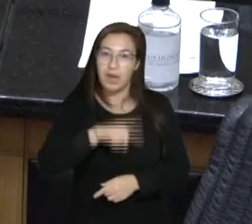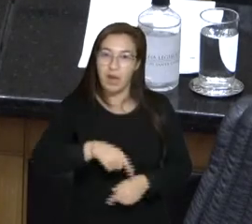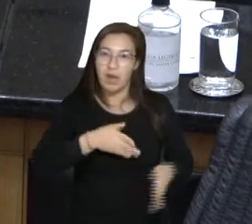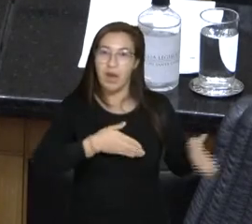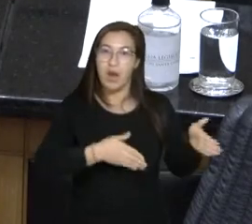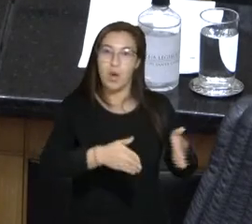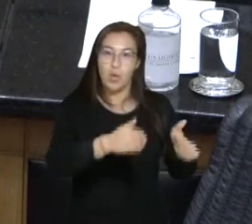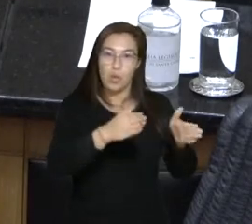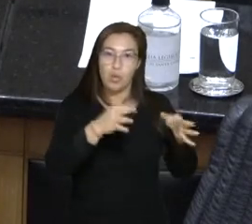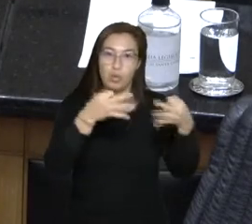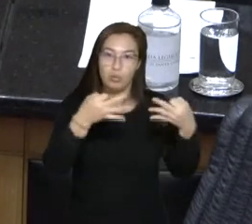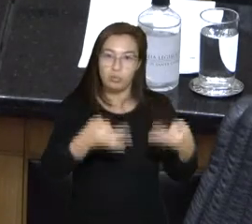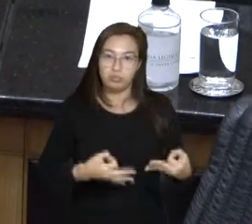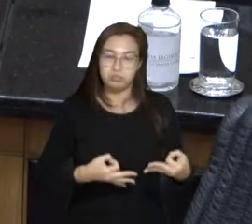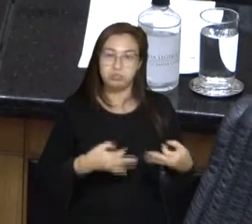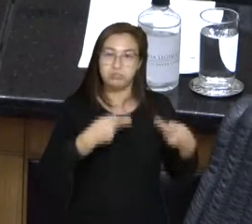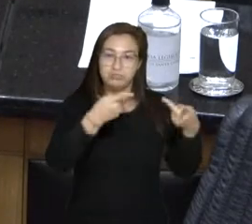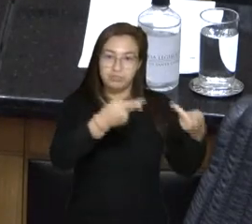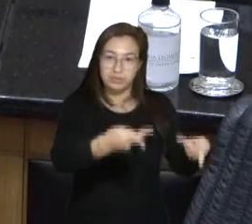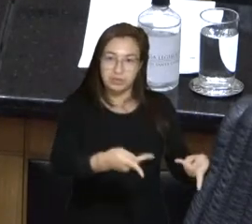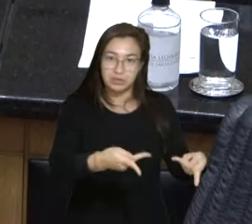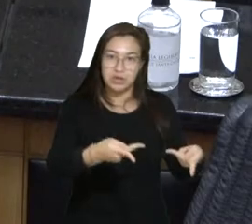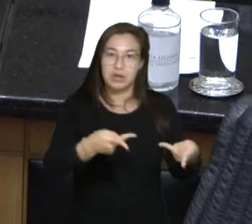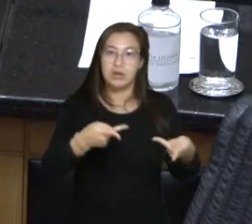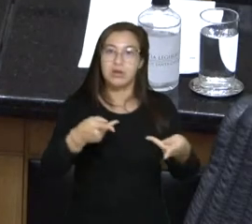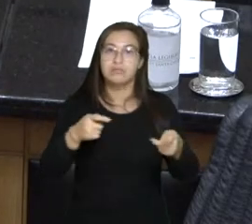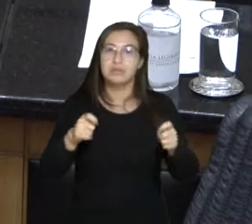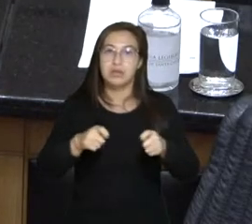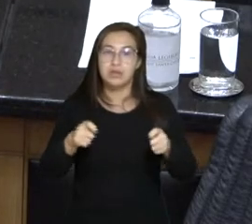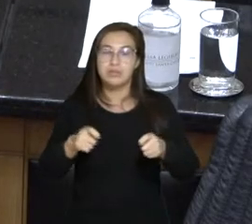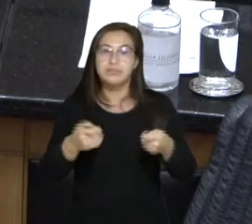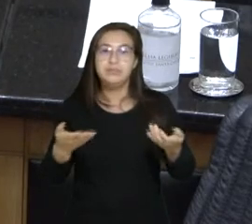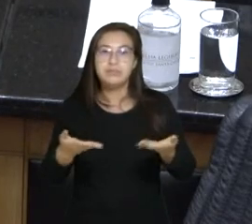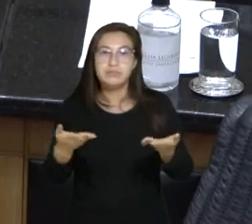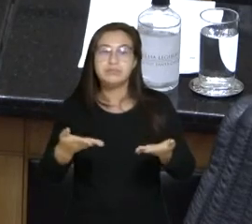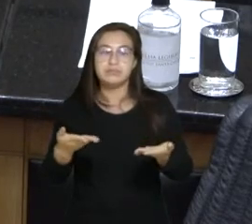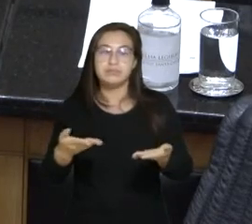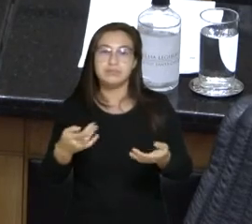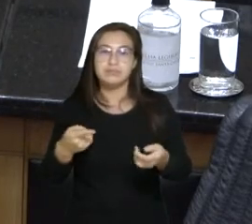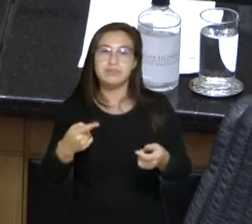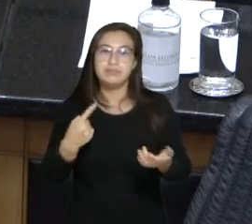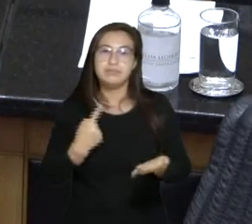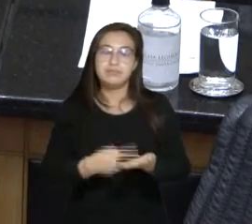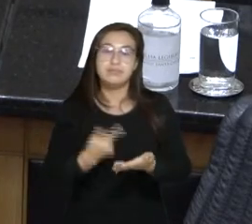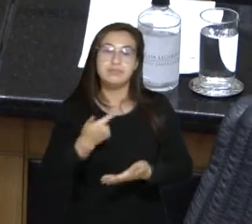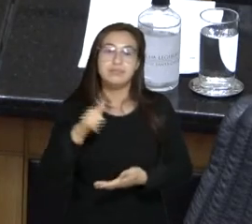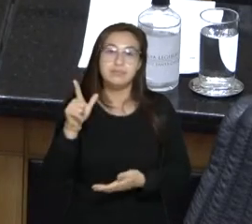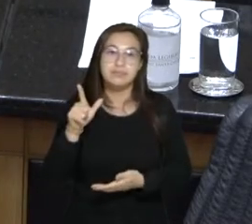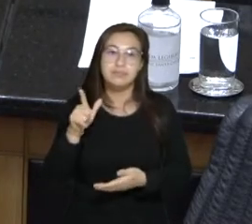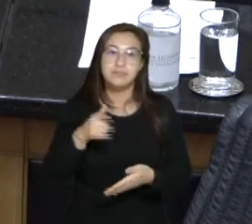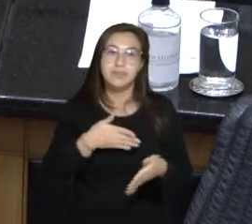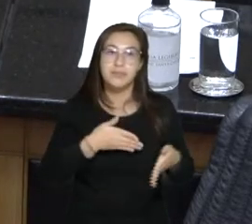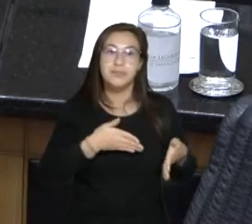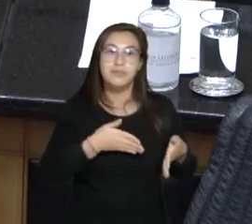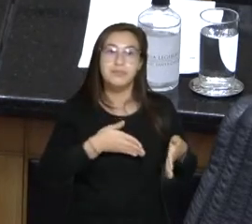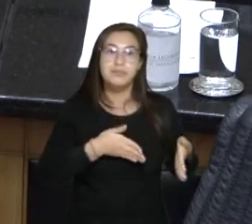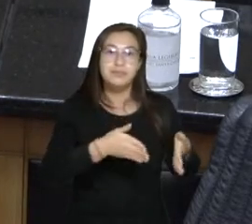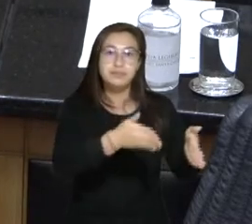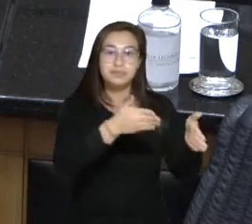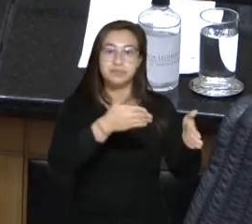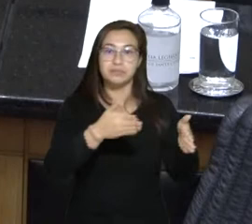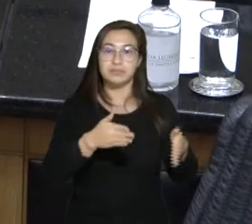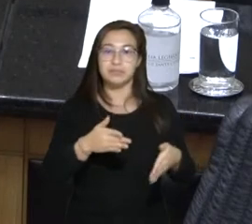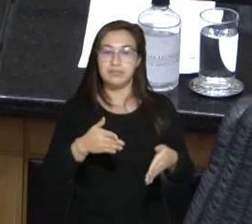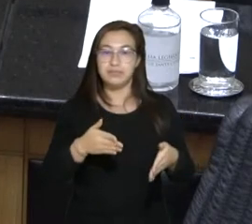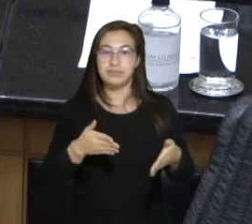rota turística religiosa do nosso estado e agora foi consolidado a os caminhos do louvor